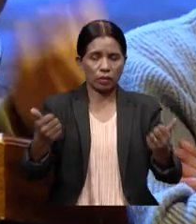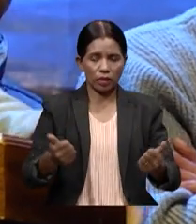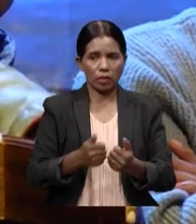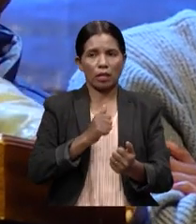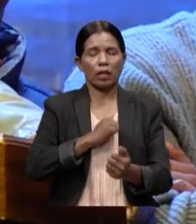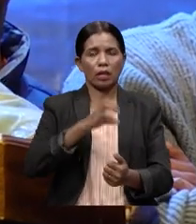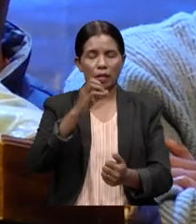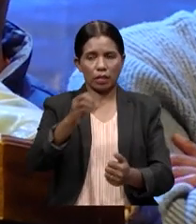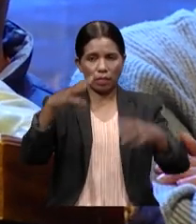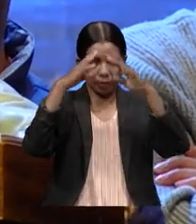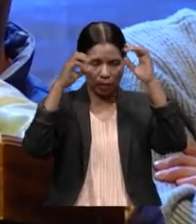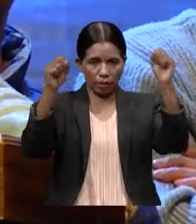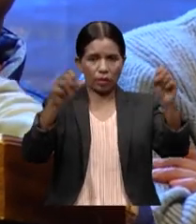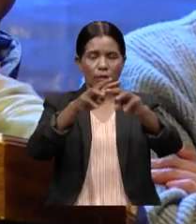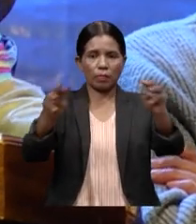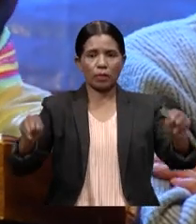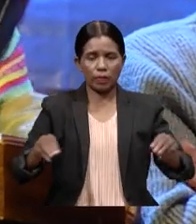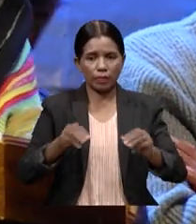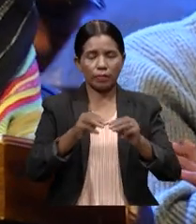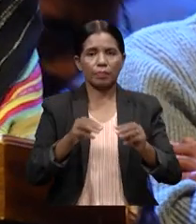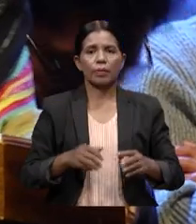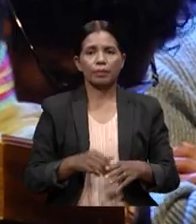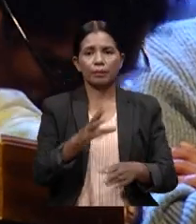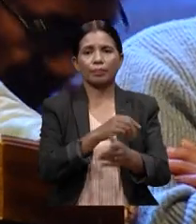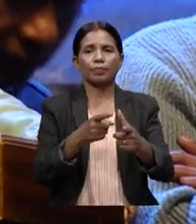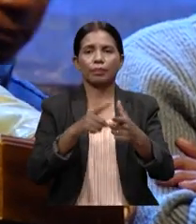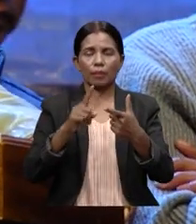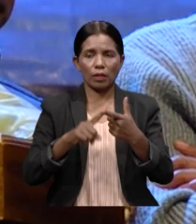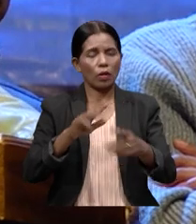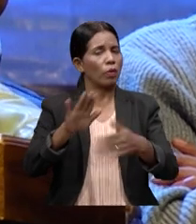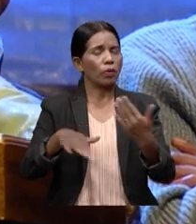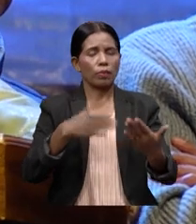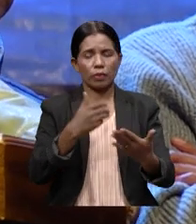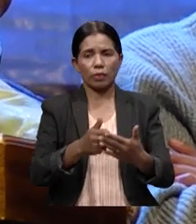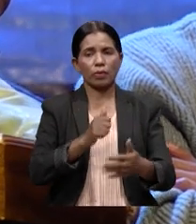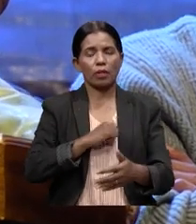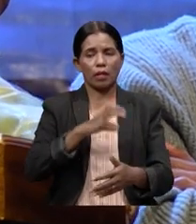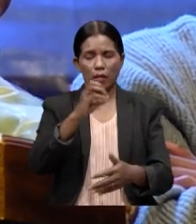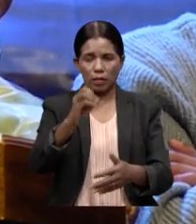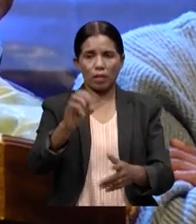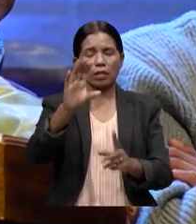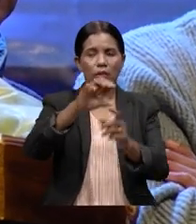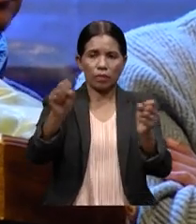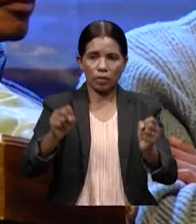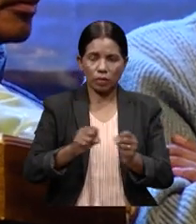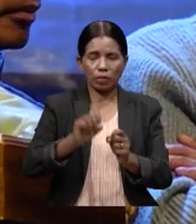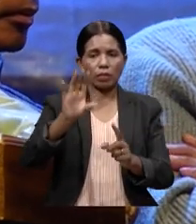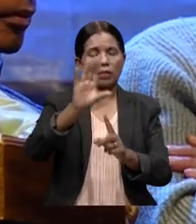Ainaro, presidente do município, chefe suco, ser rototo Ainaro União, chefe suco, chefe